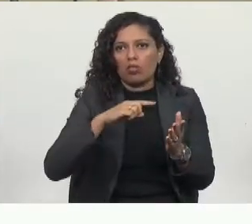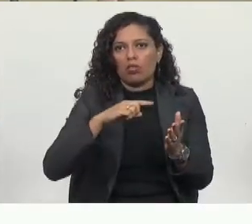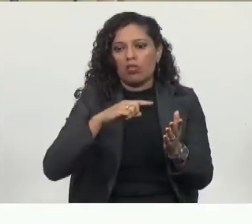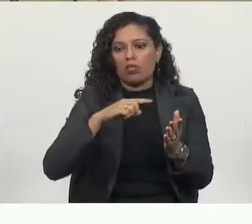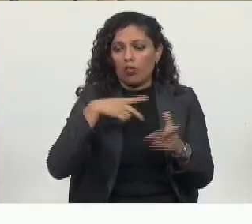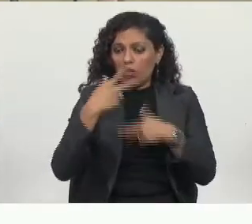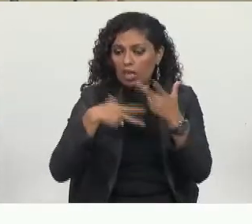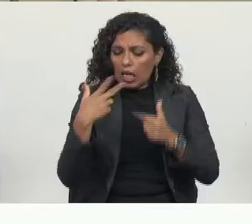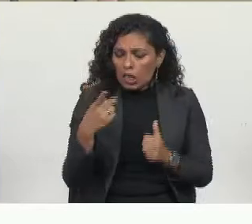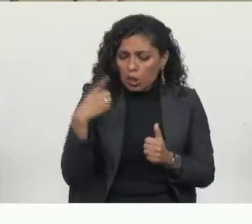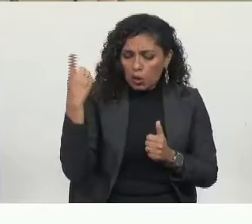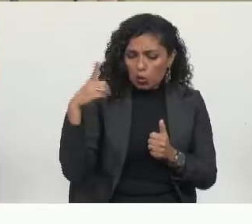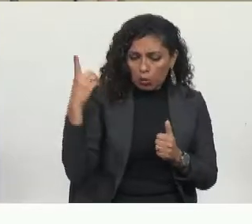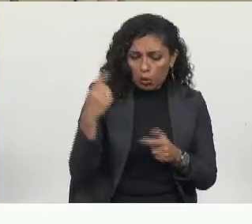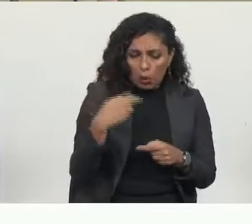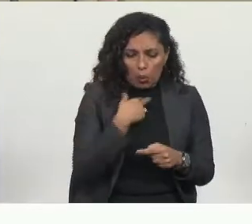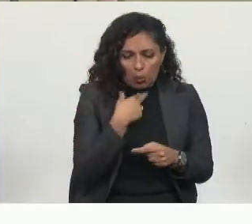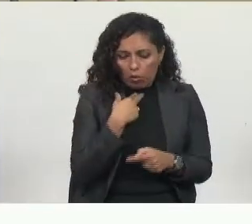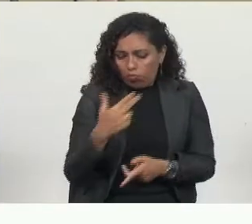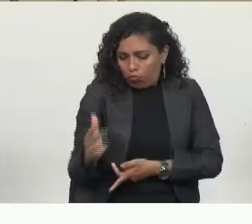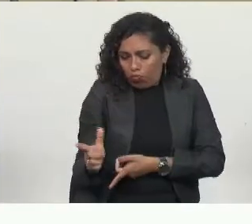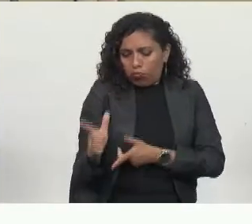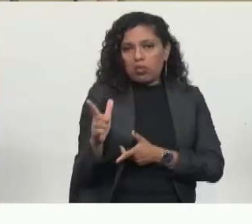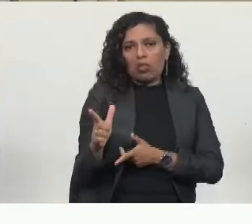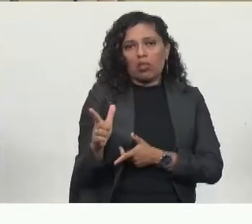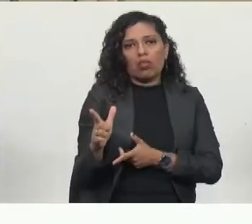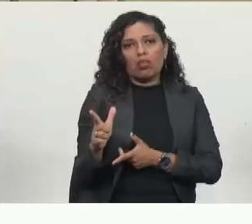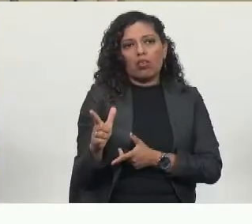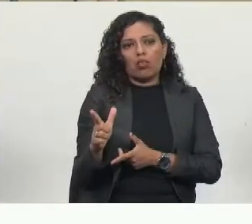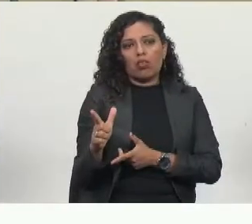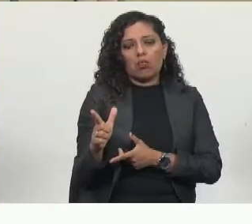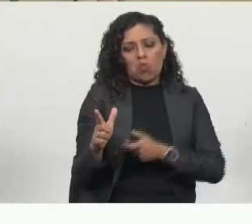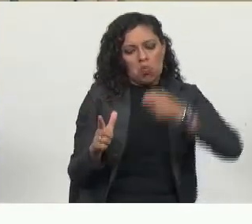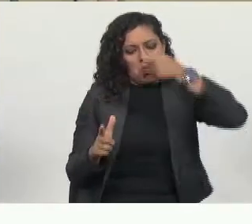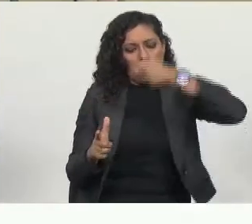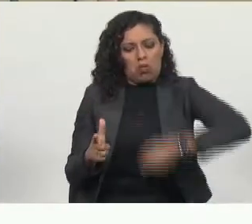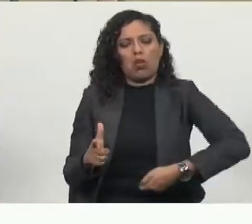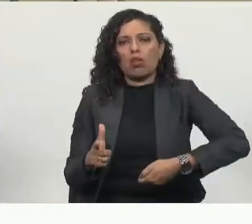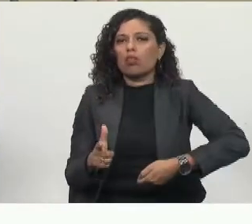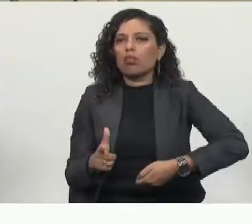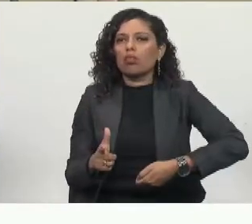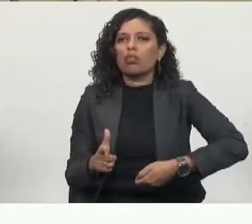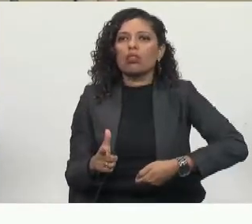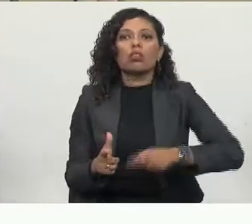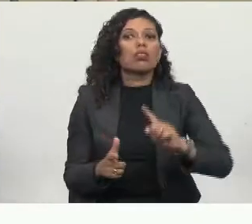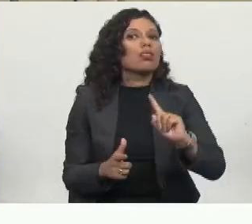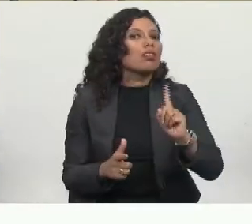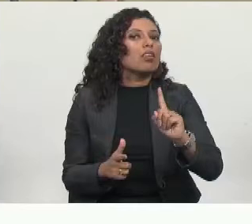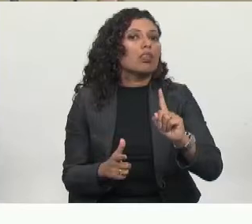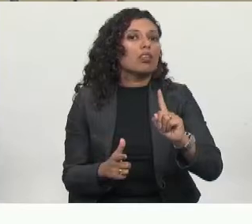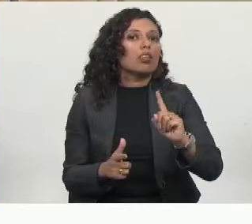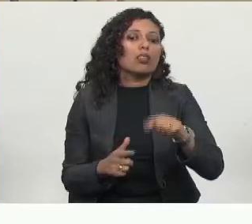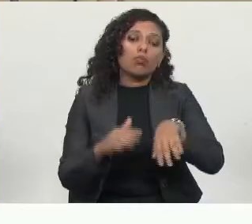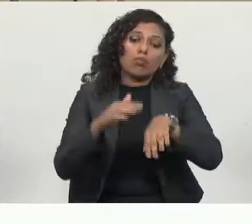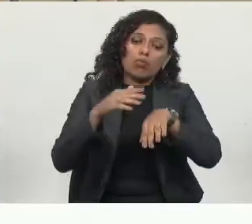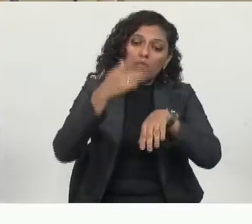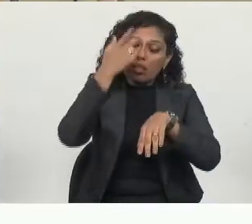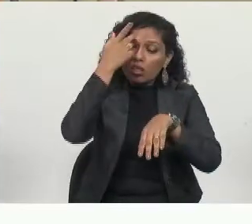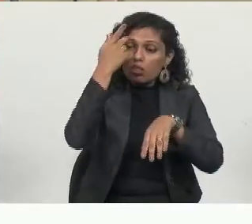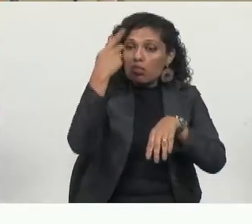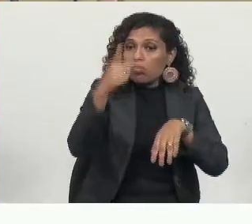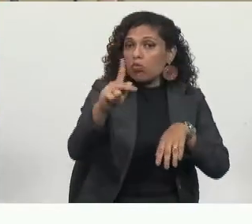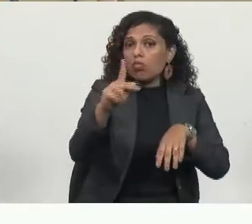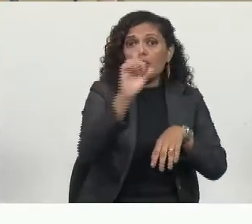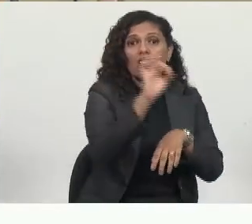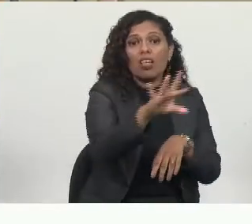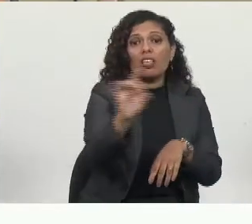não ande armado não pode ser uma imposição. Isso tem que ser uma opção. Quem não quiser, que não ande,